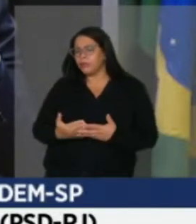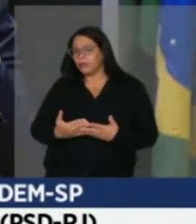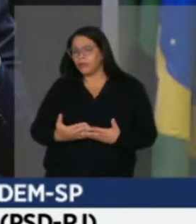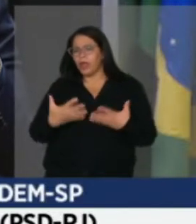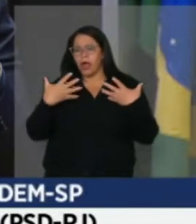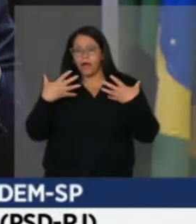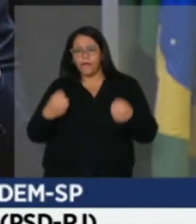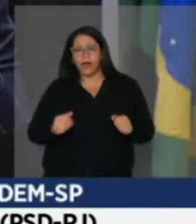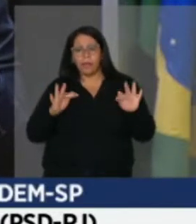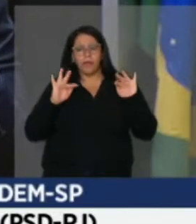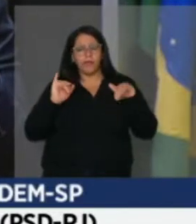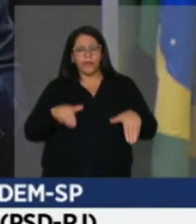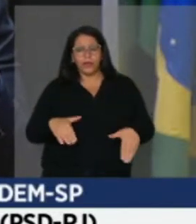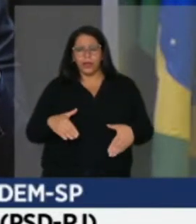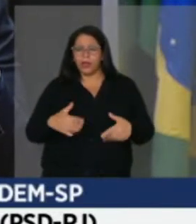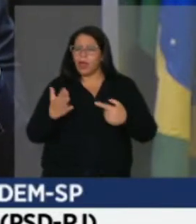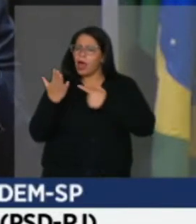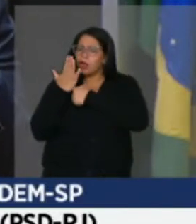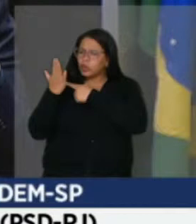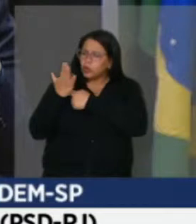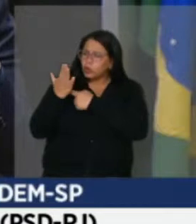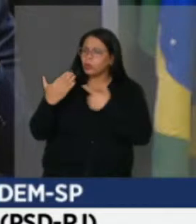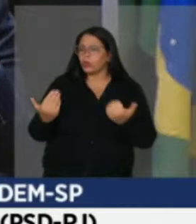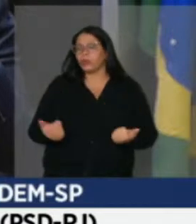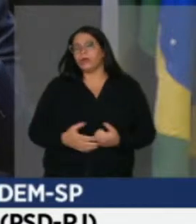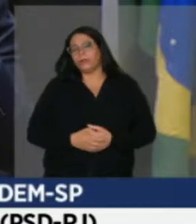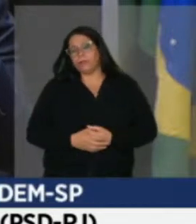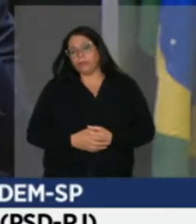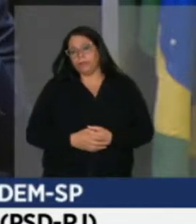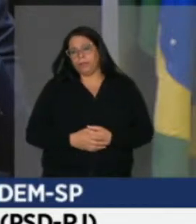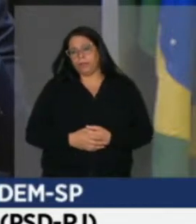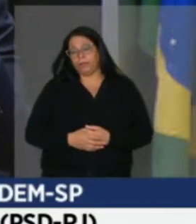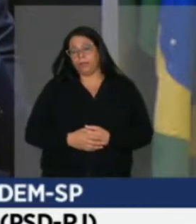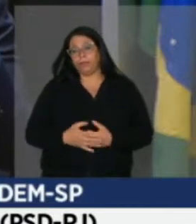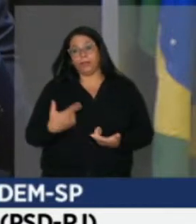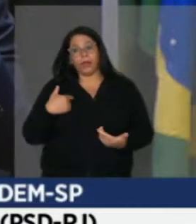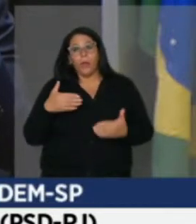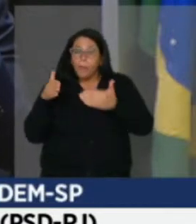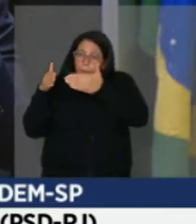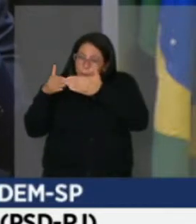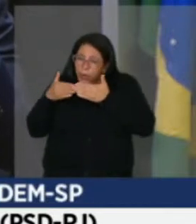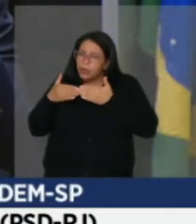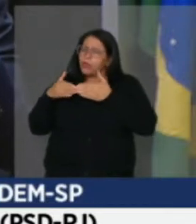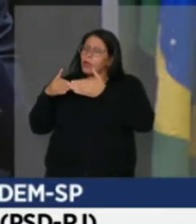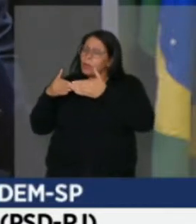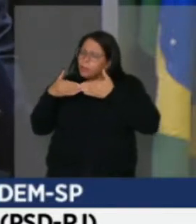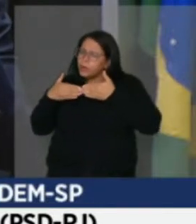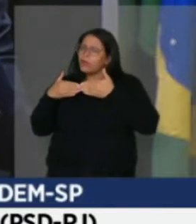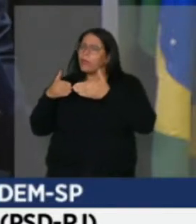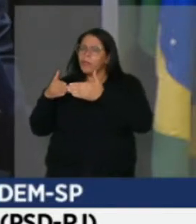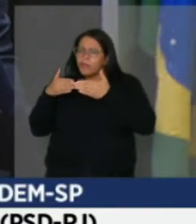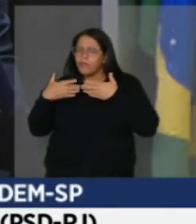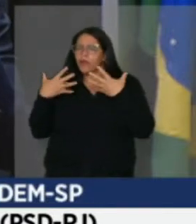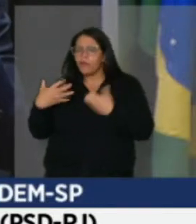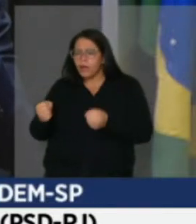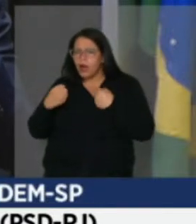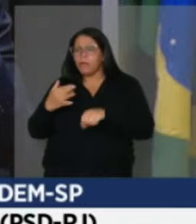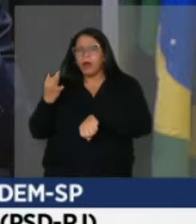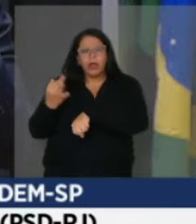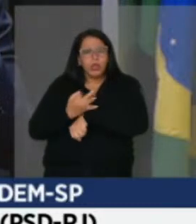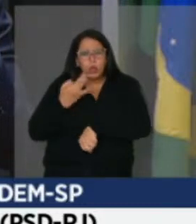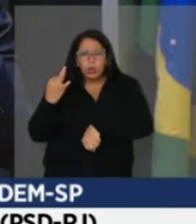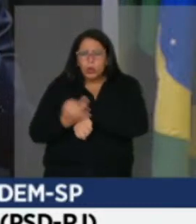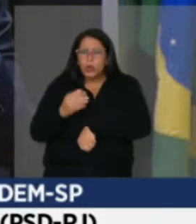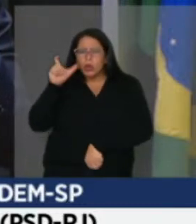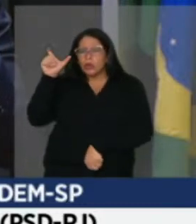vamos pôr um fim nisso, me ajuda. Cara, tô te pedindo, implorando, até quando vamos ter que suportar esse